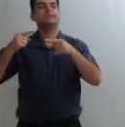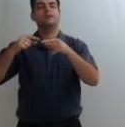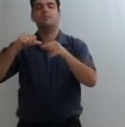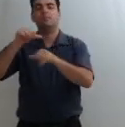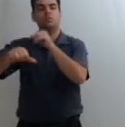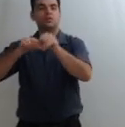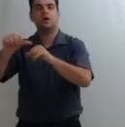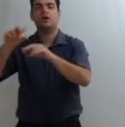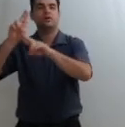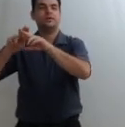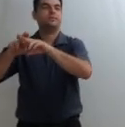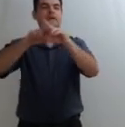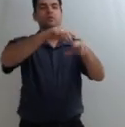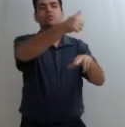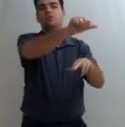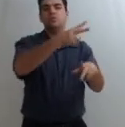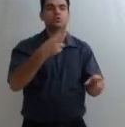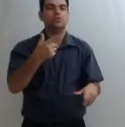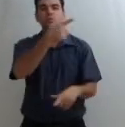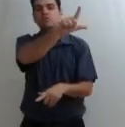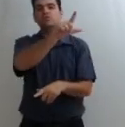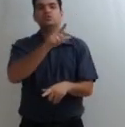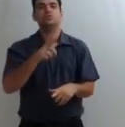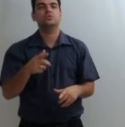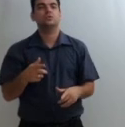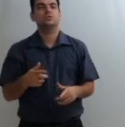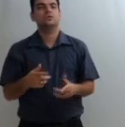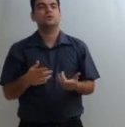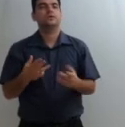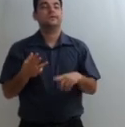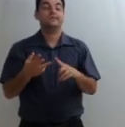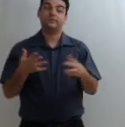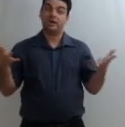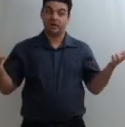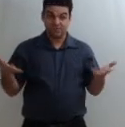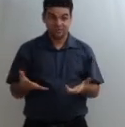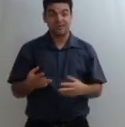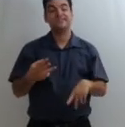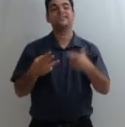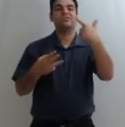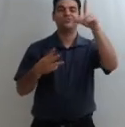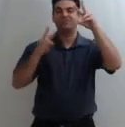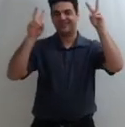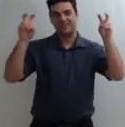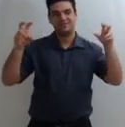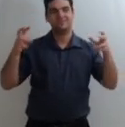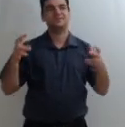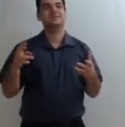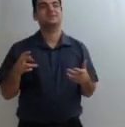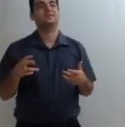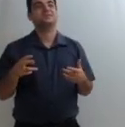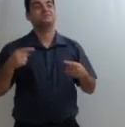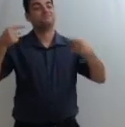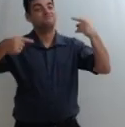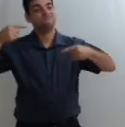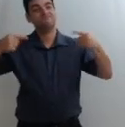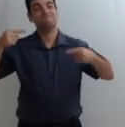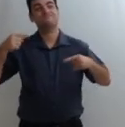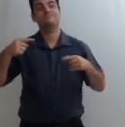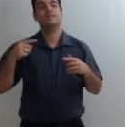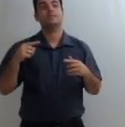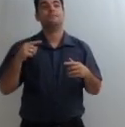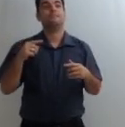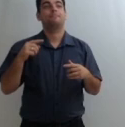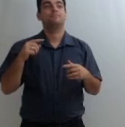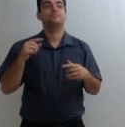não reincidente específico, e no presente habeas corpus, um debate em relação a